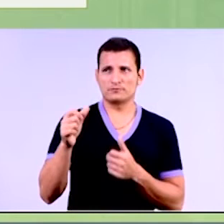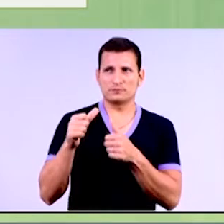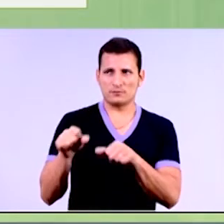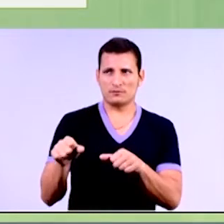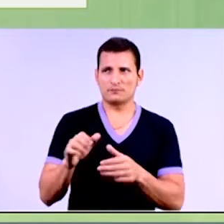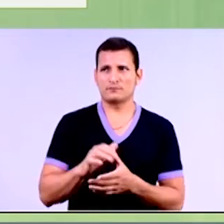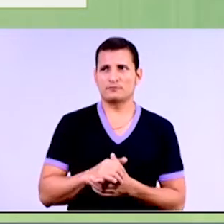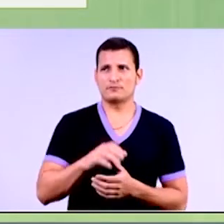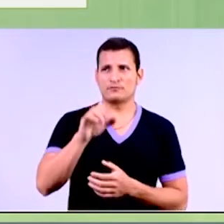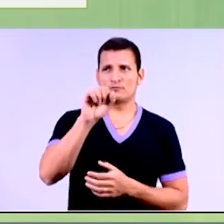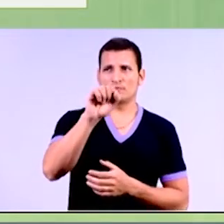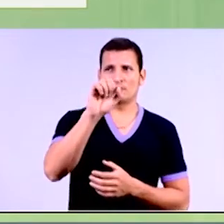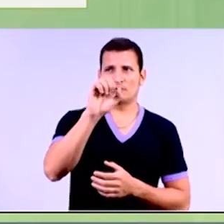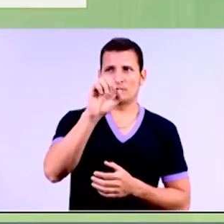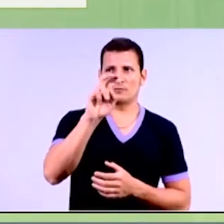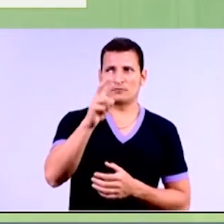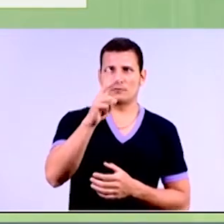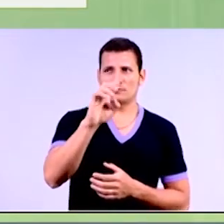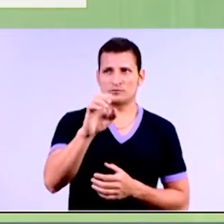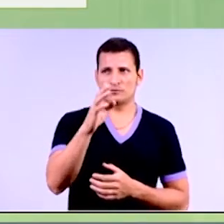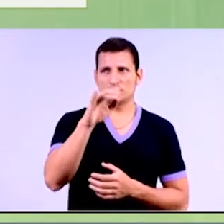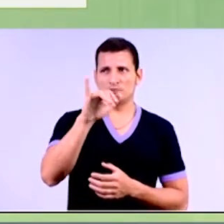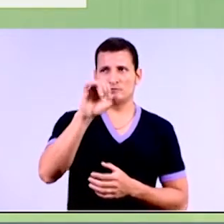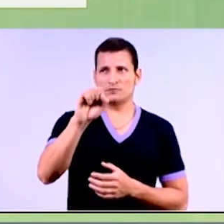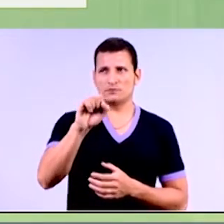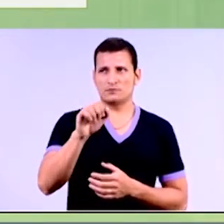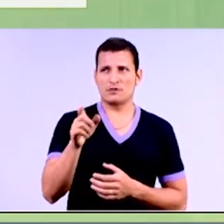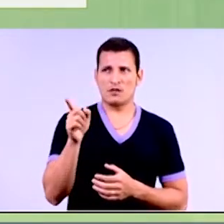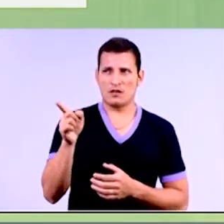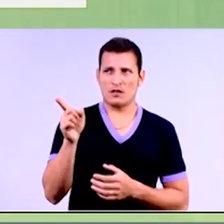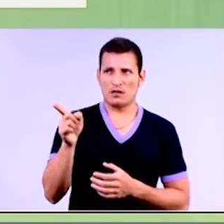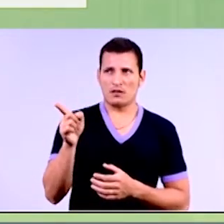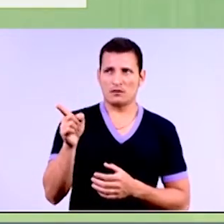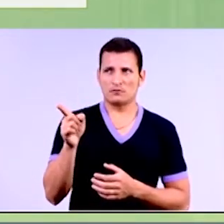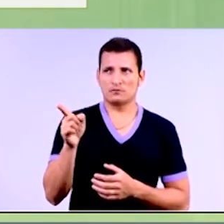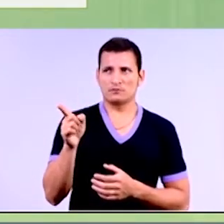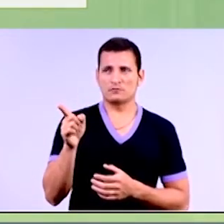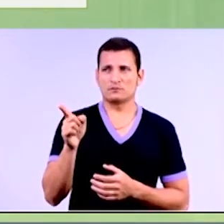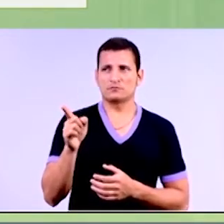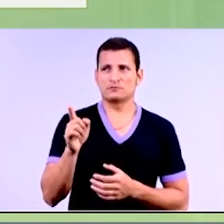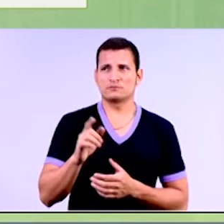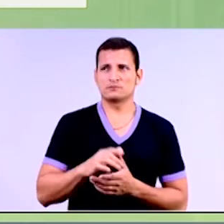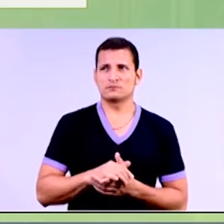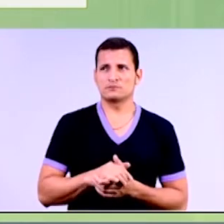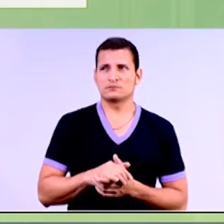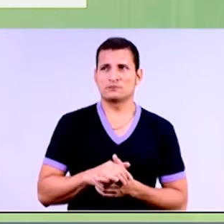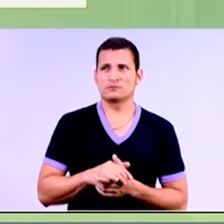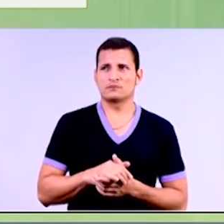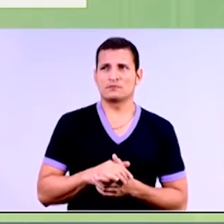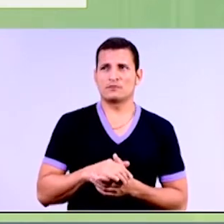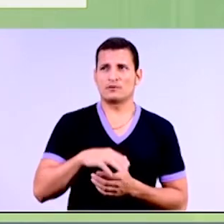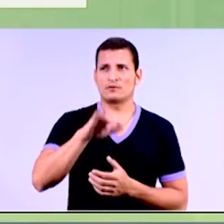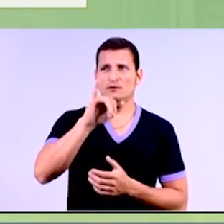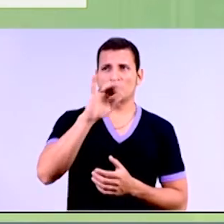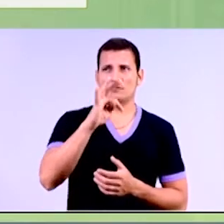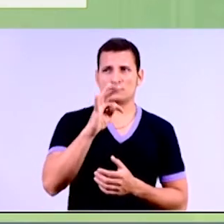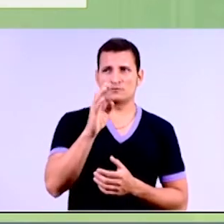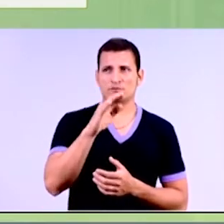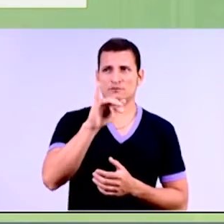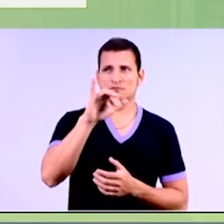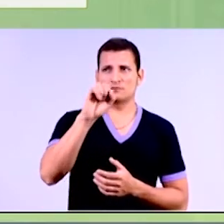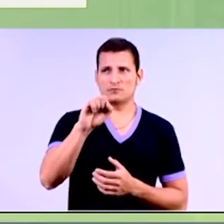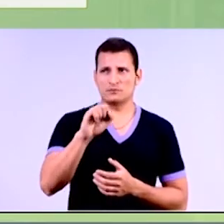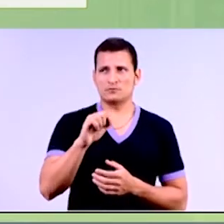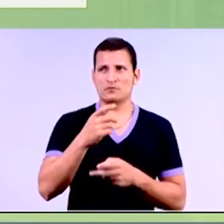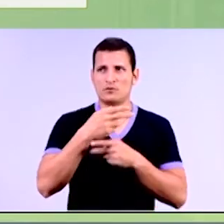is, ela é ou está na forma contracta she's. Nós temos it is, ele ou ela para objetos e